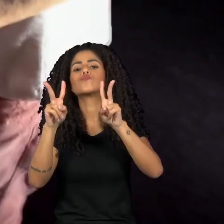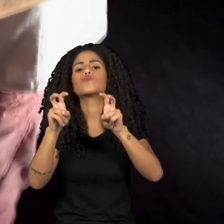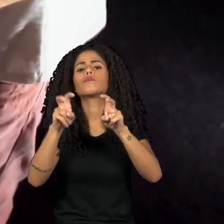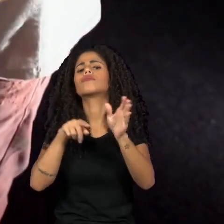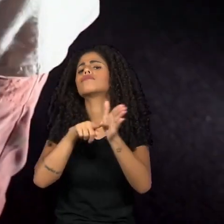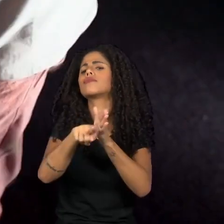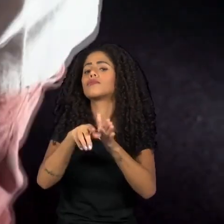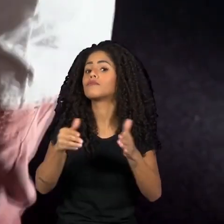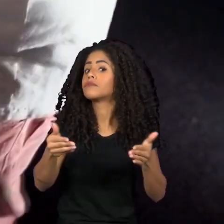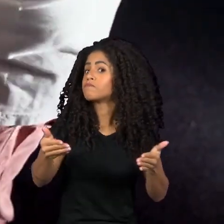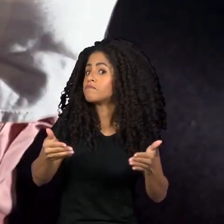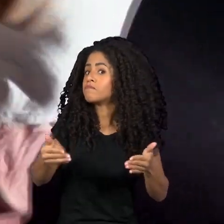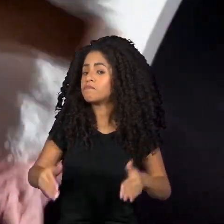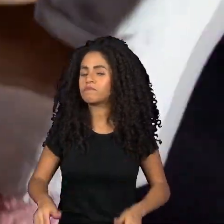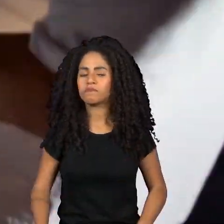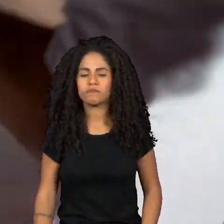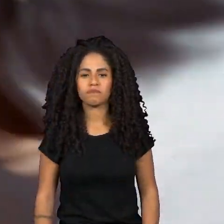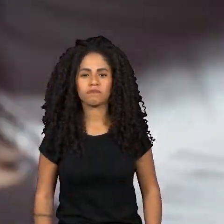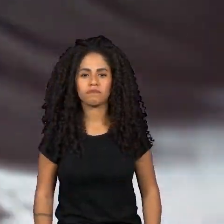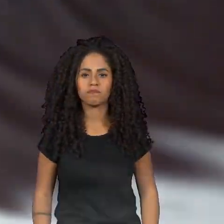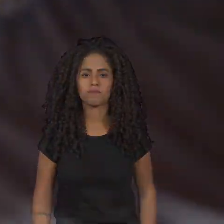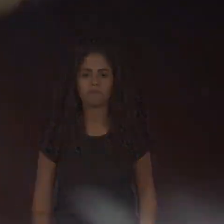pergunta.